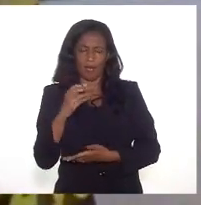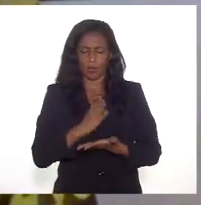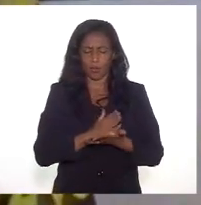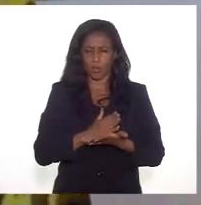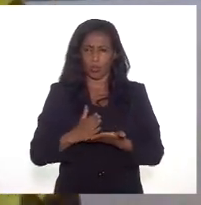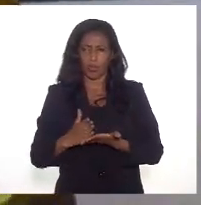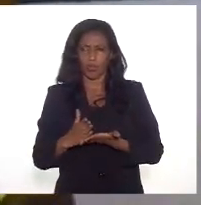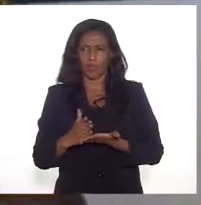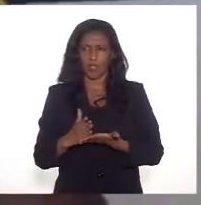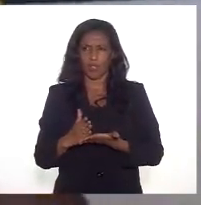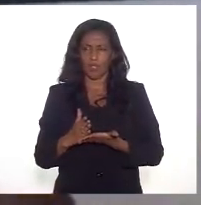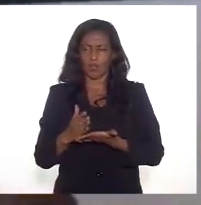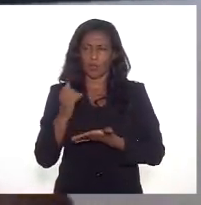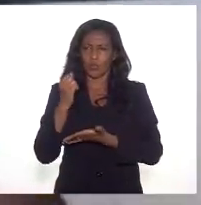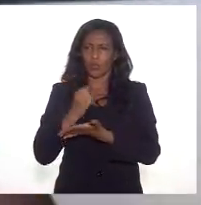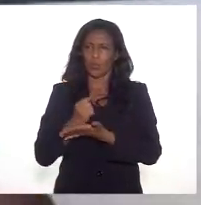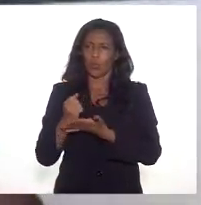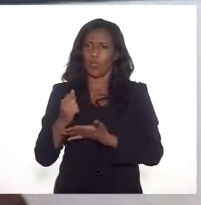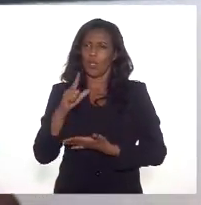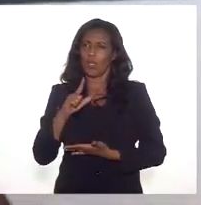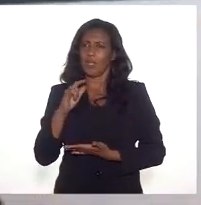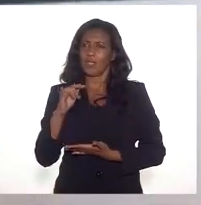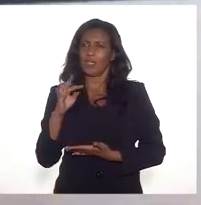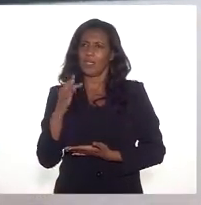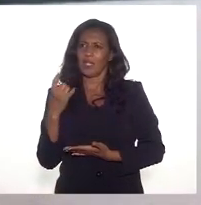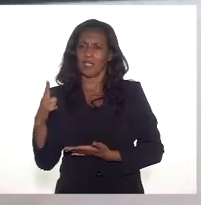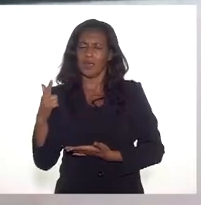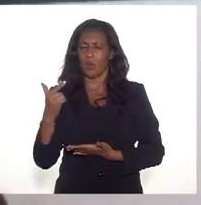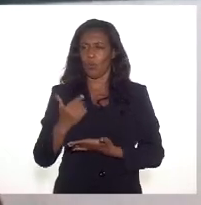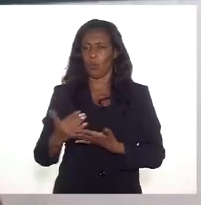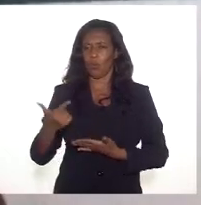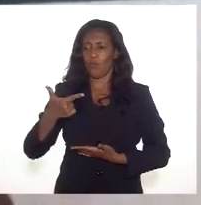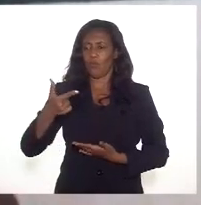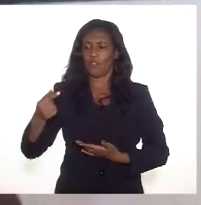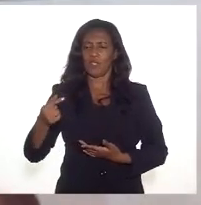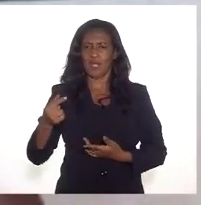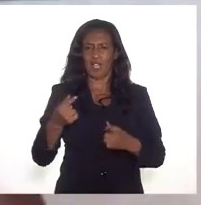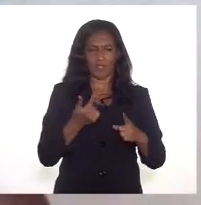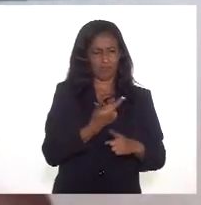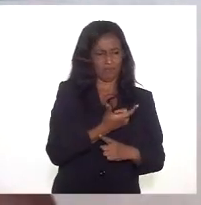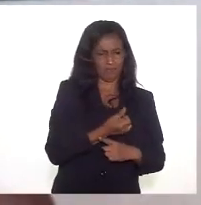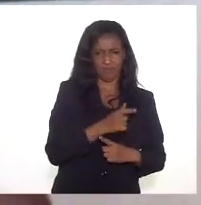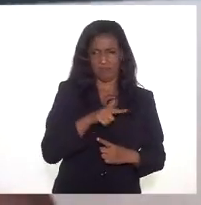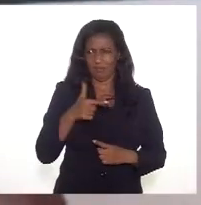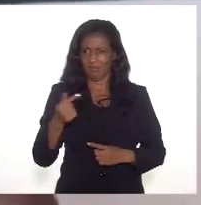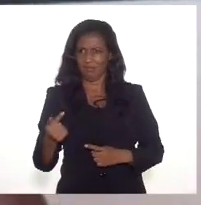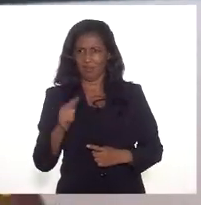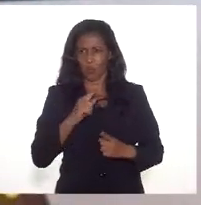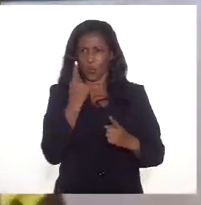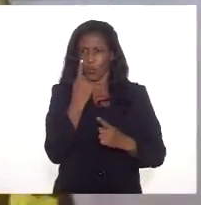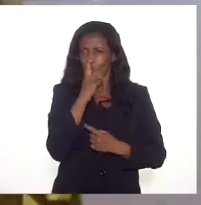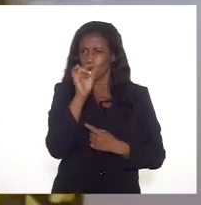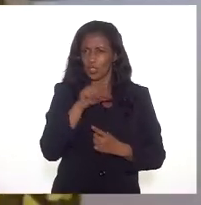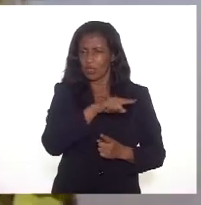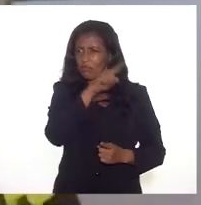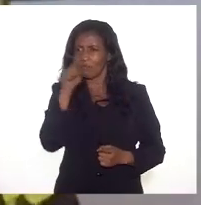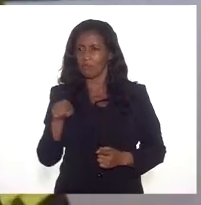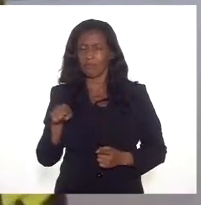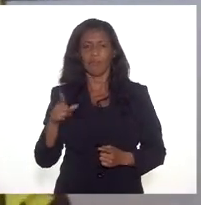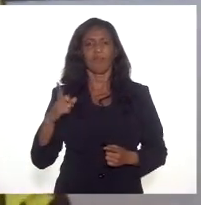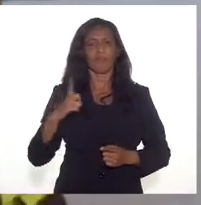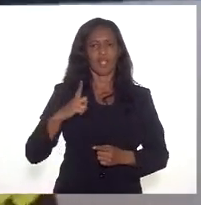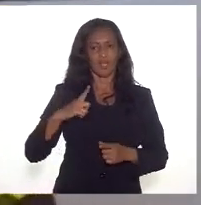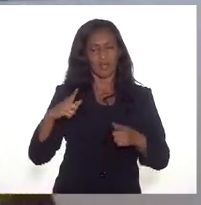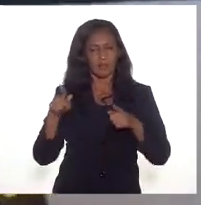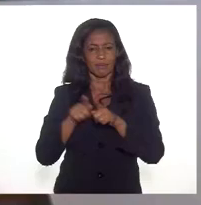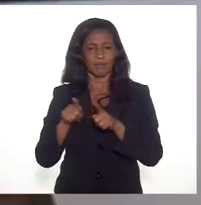da licitação se dá no dia 27 de março, um dia depois. Há também, né, no bojo